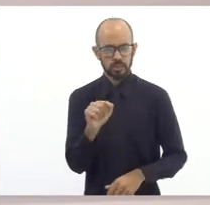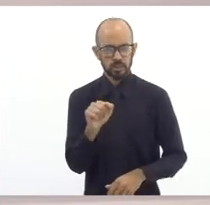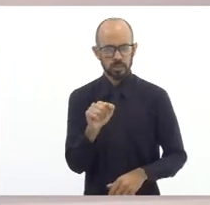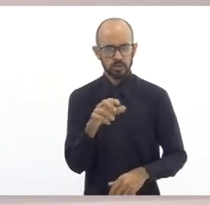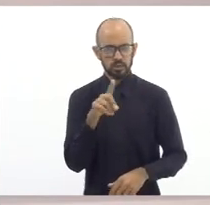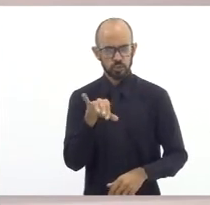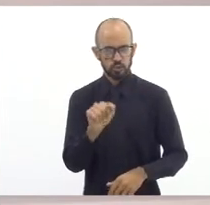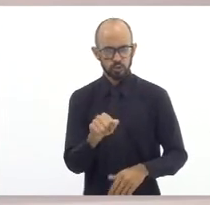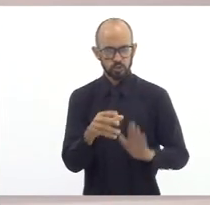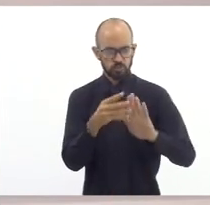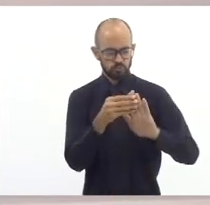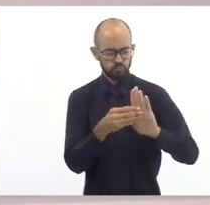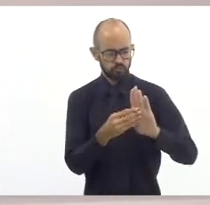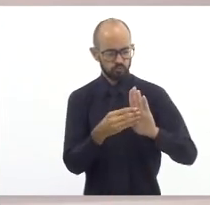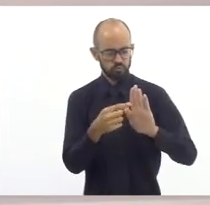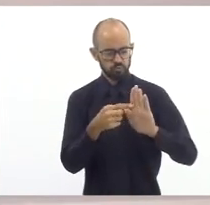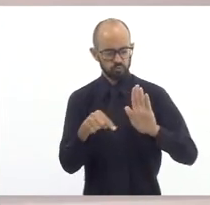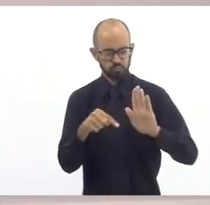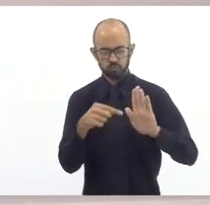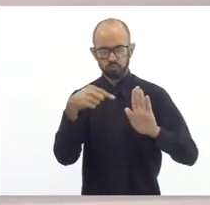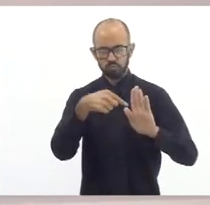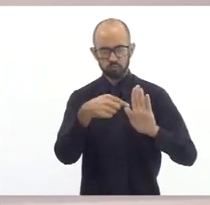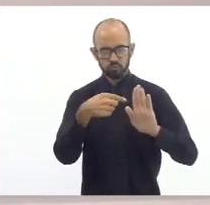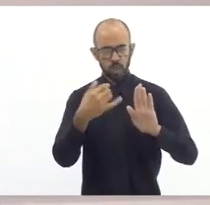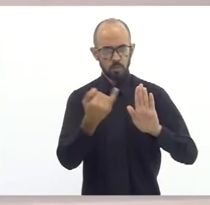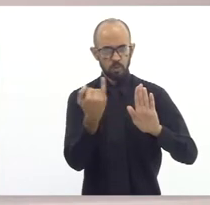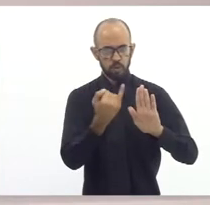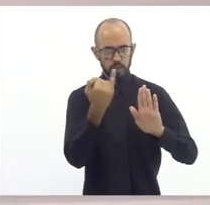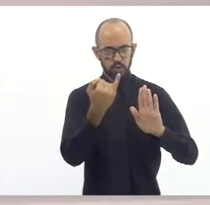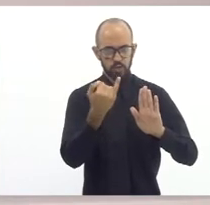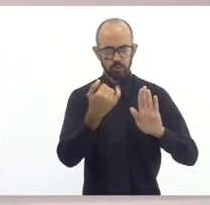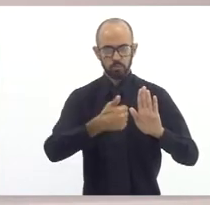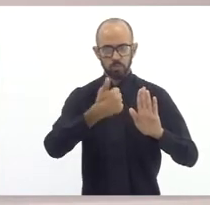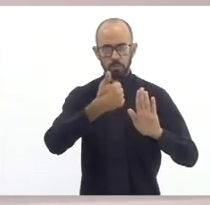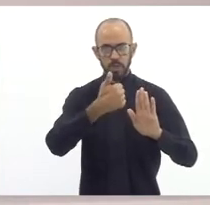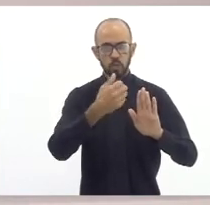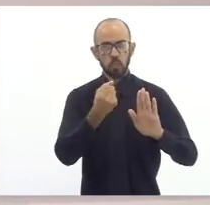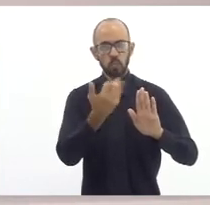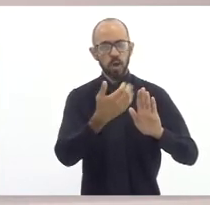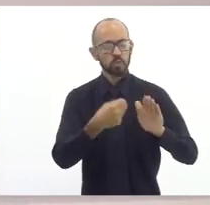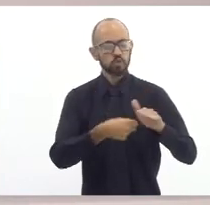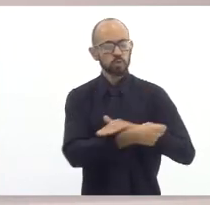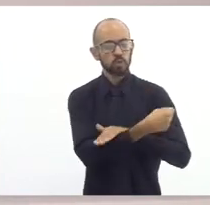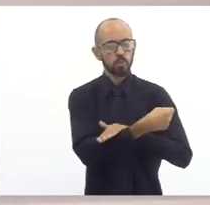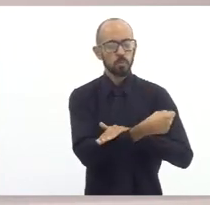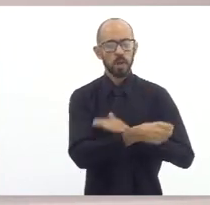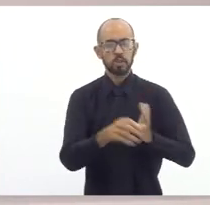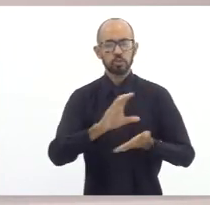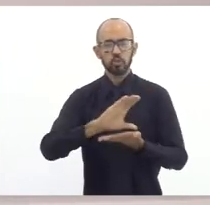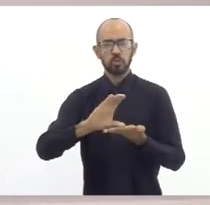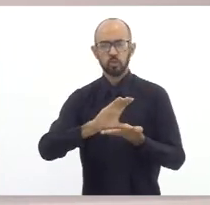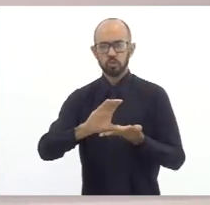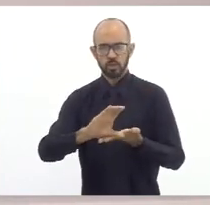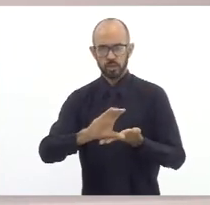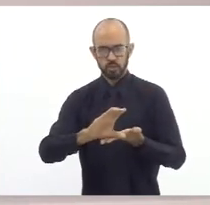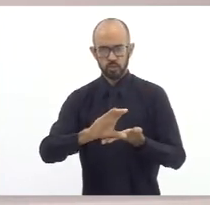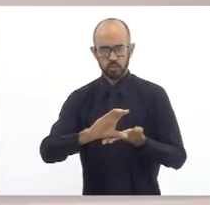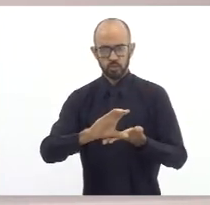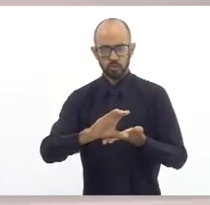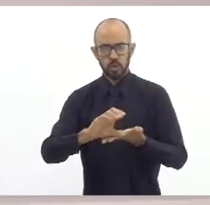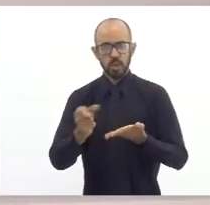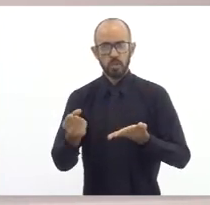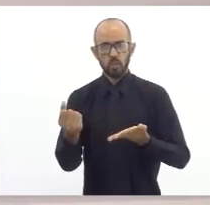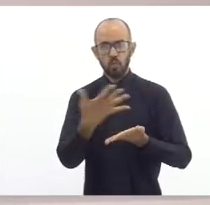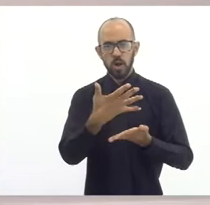para o doutor Murilo. Quando é que o senhor tomou posse como conselheiro e como, quando é que o senhor